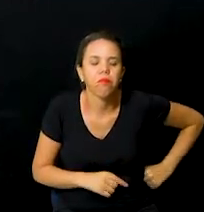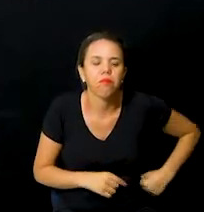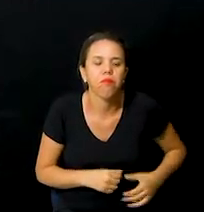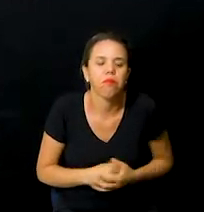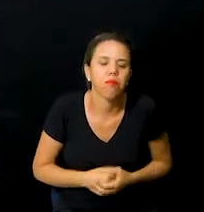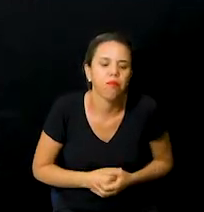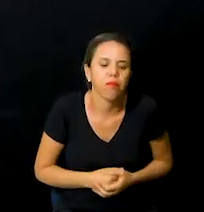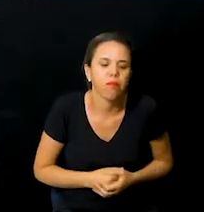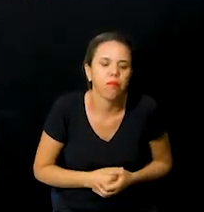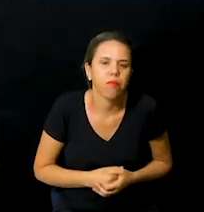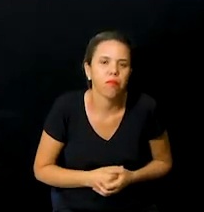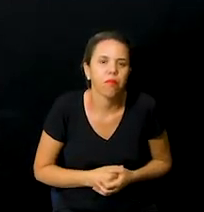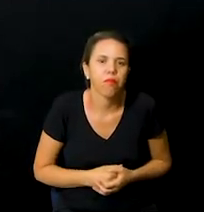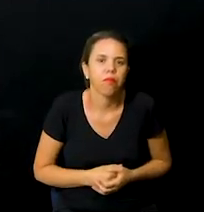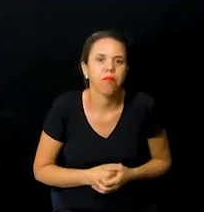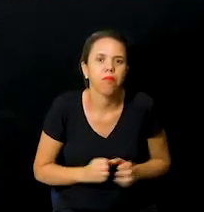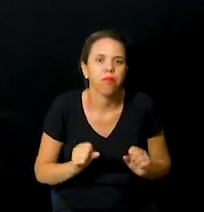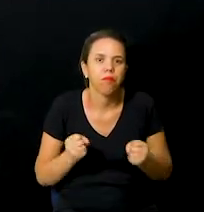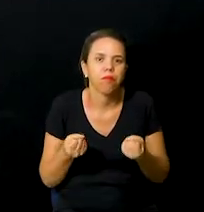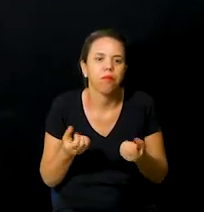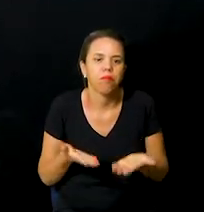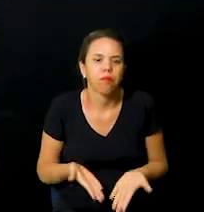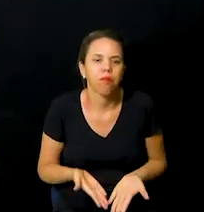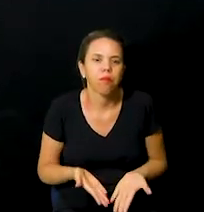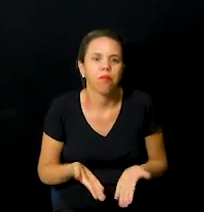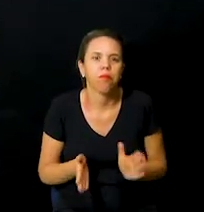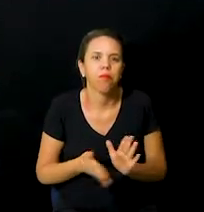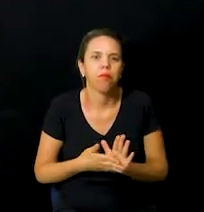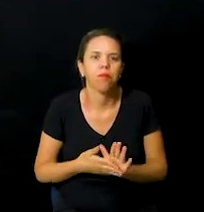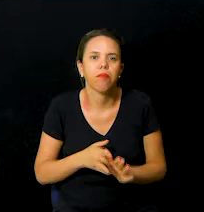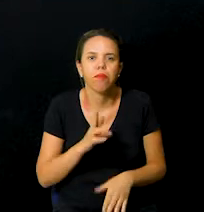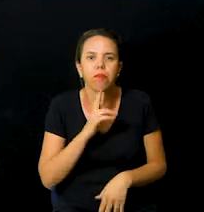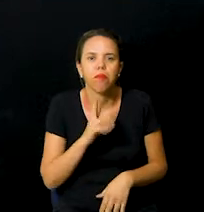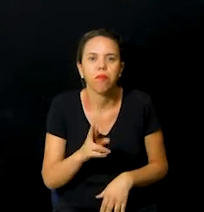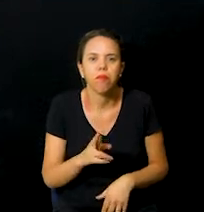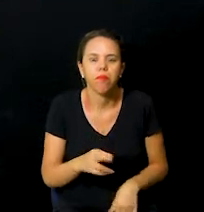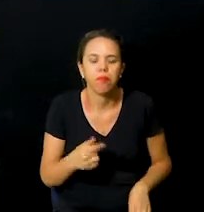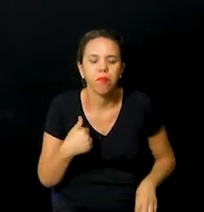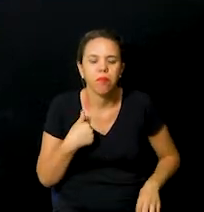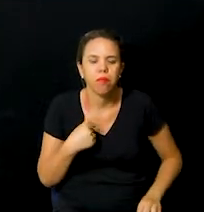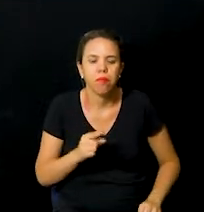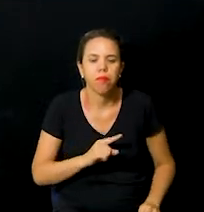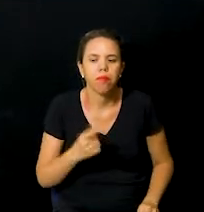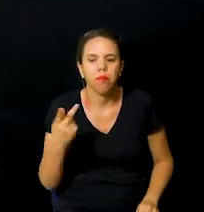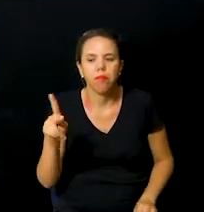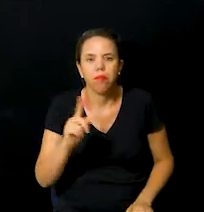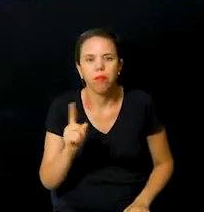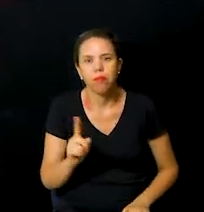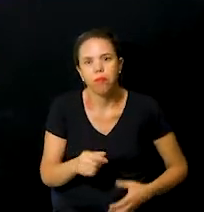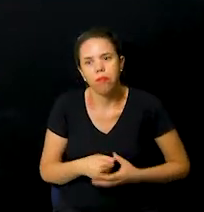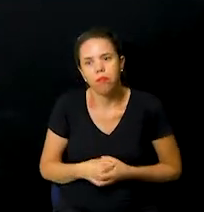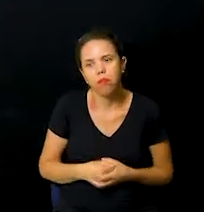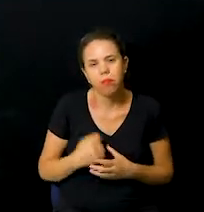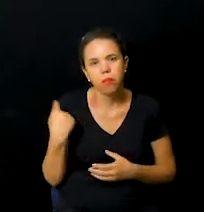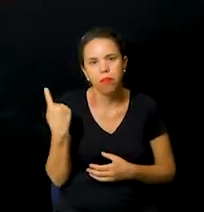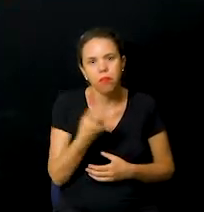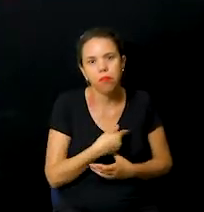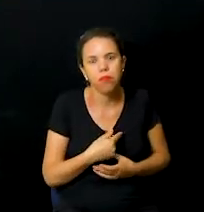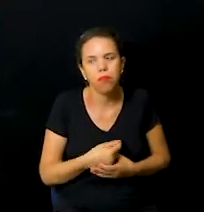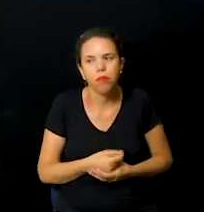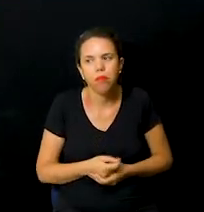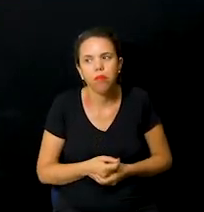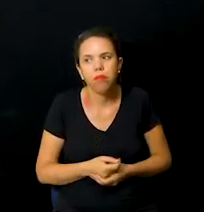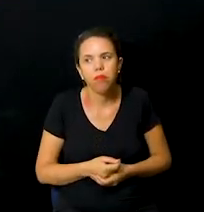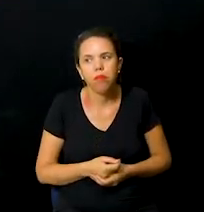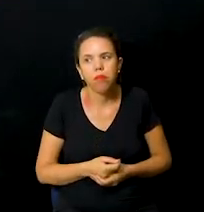discutirem, não vai. E aí é o que a gente defende muito aqui, né, dentro do nosso propósito. A resposta não está em mim, não está em você, mas